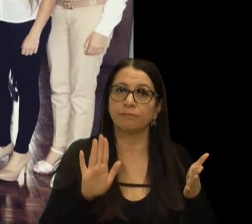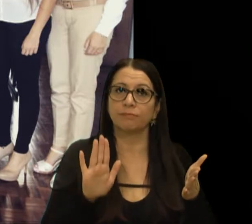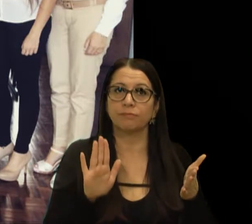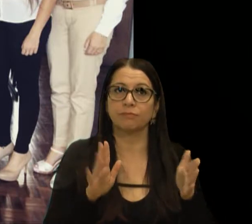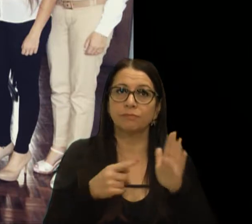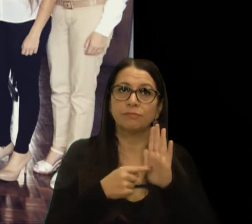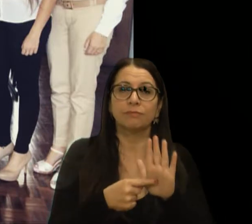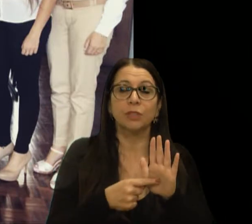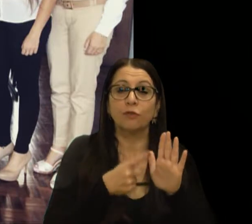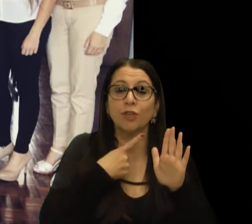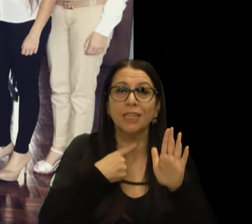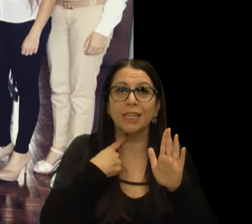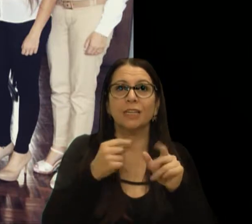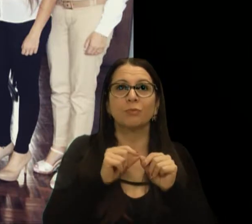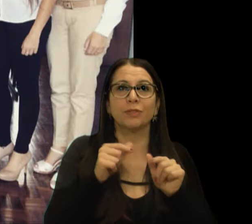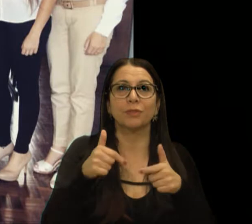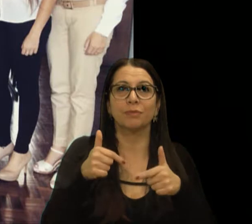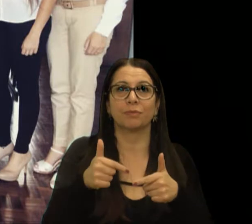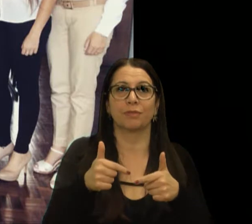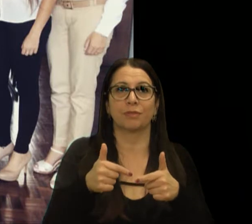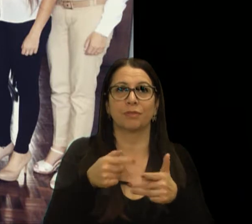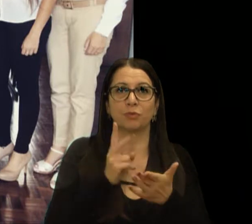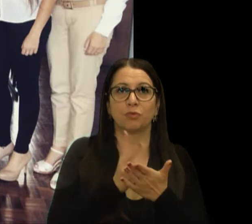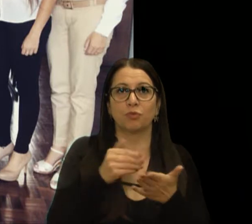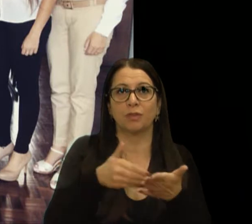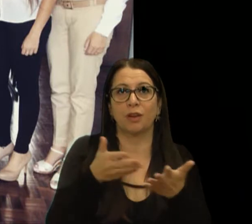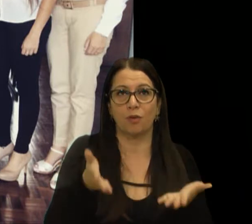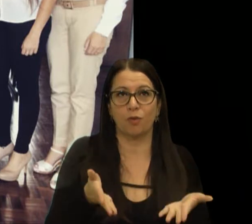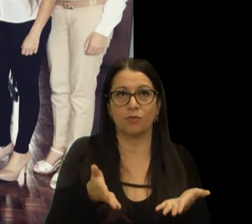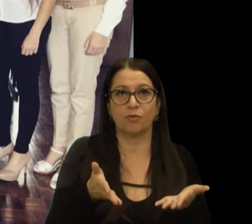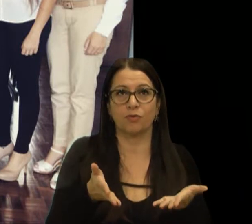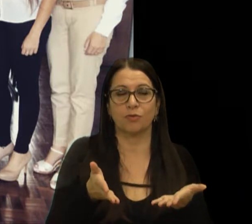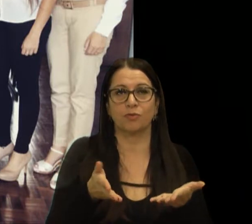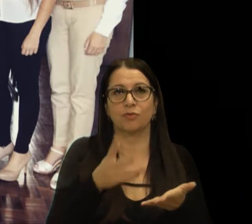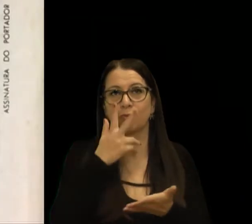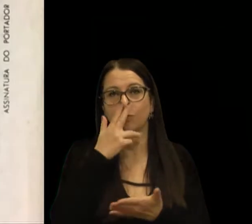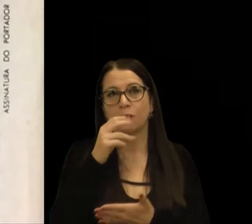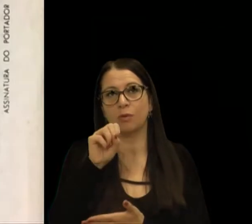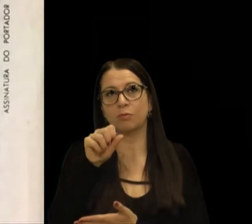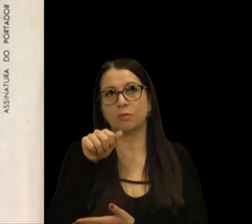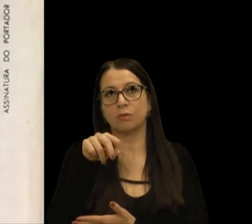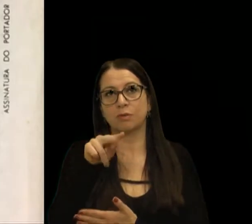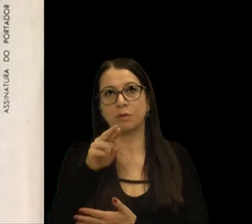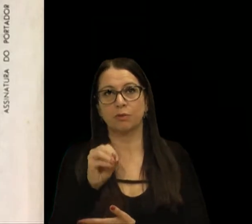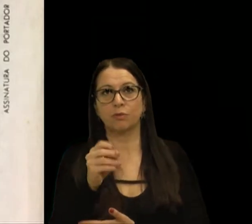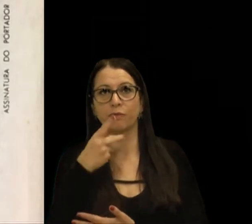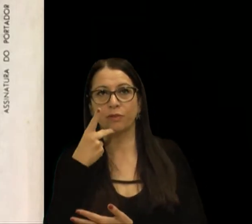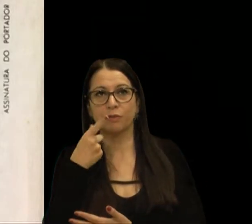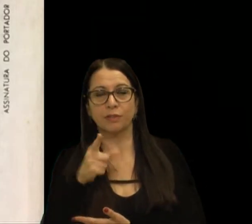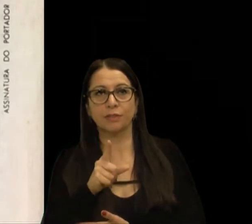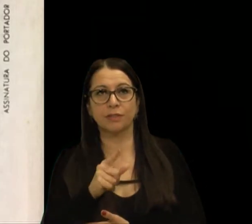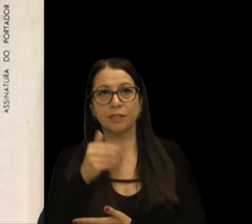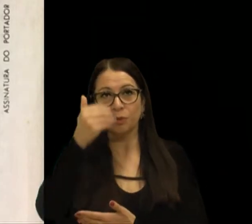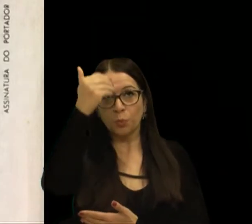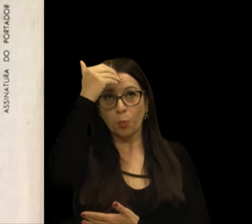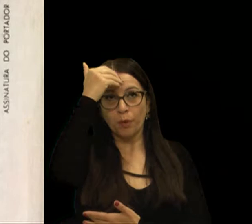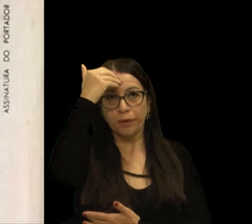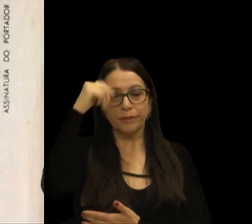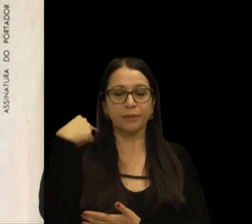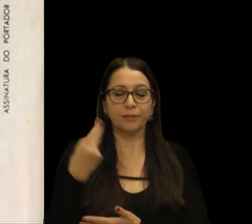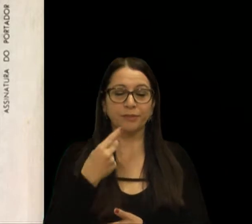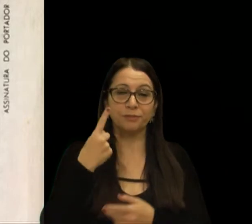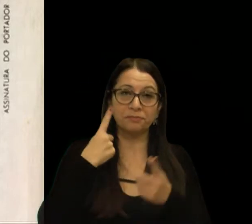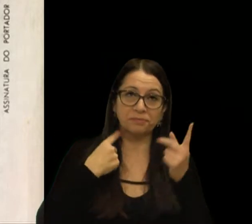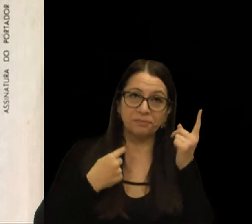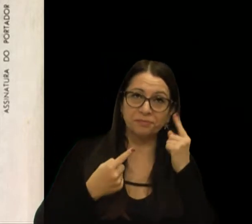nos deixou à vontade para fazer nosso trabalho, que continua até hoje, né? O Sandro já foi comentado, o Sandro aguenta a nossa choradeira, aguenta